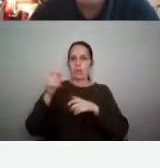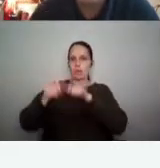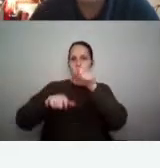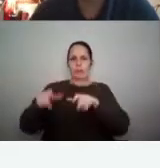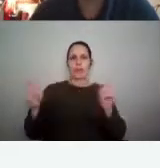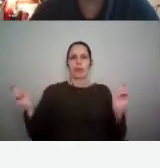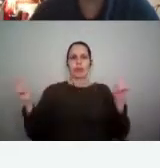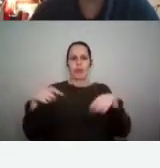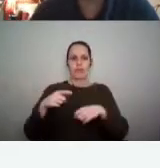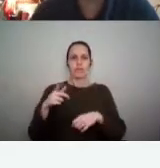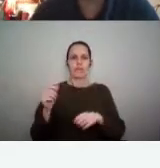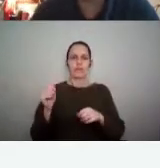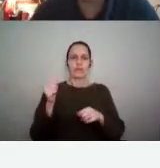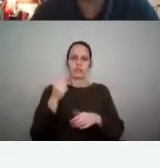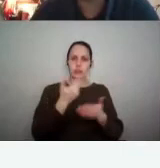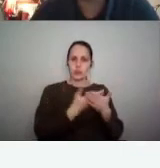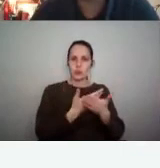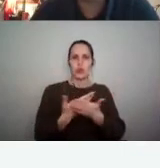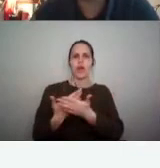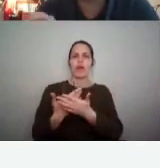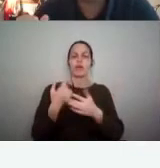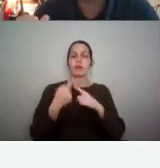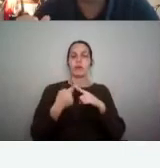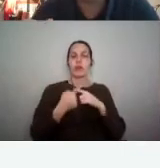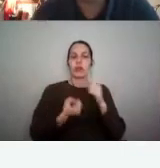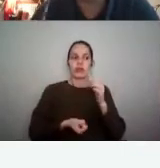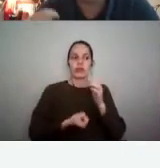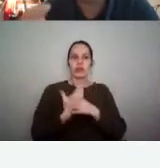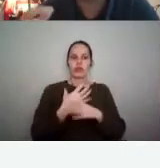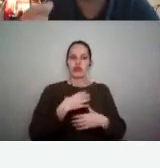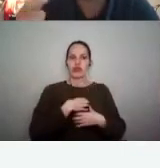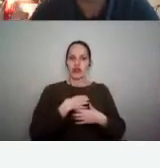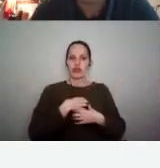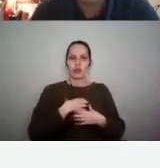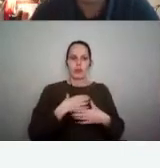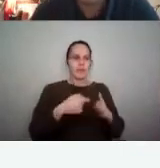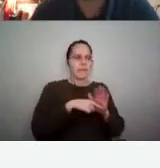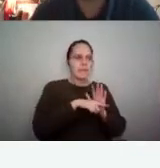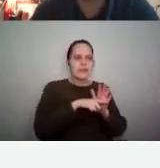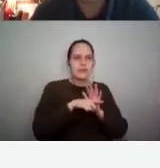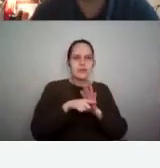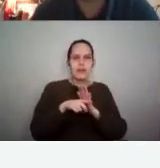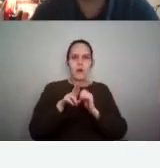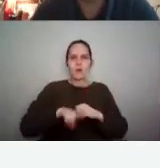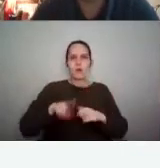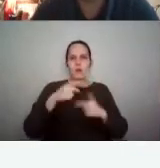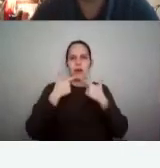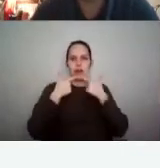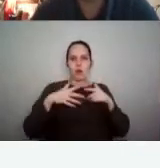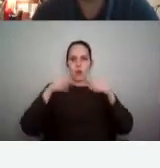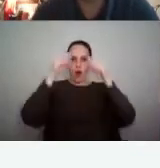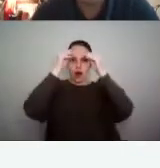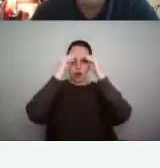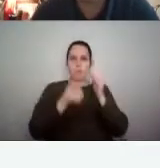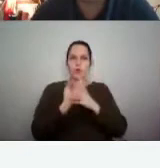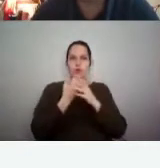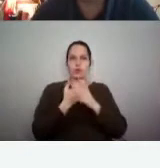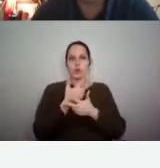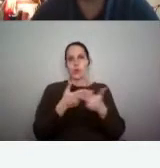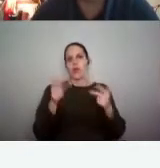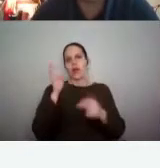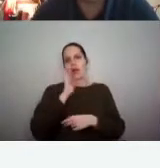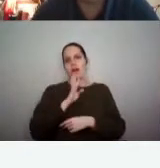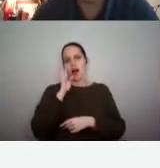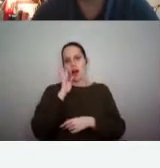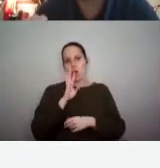justamente construir uma forma de pesquisar com essa linguagem e produzir muitas coisas legais. Então, aventure-se.